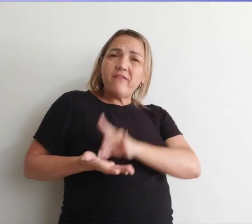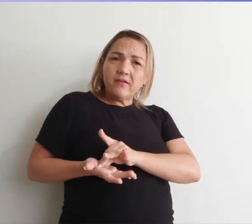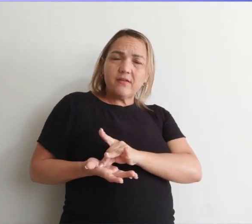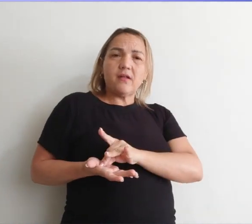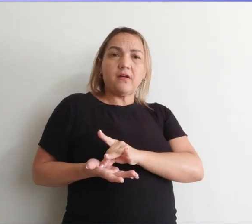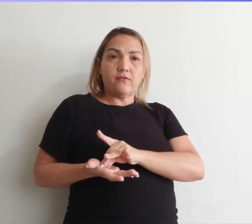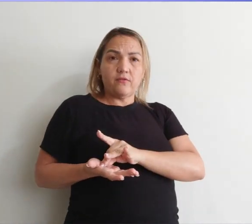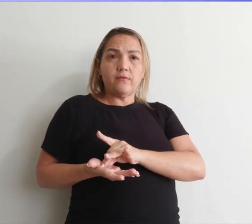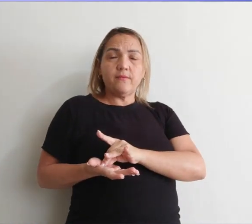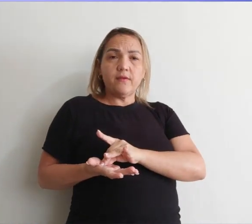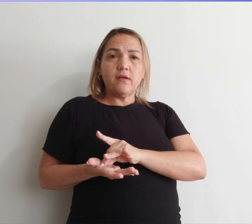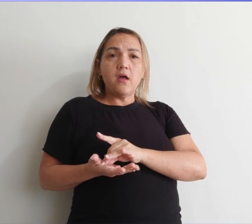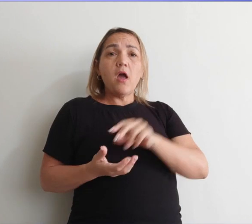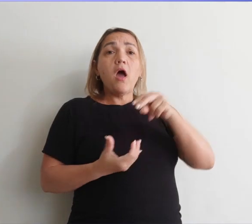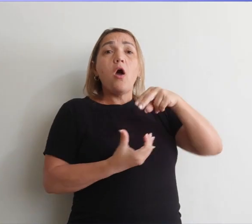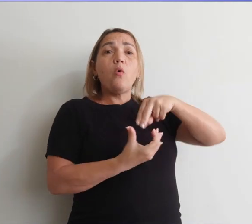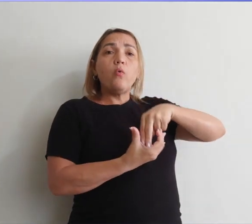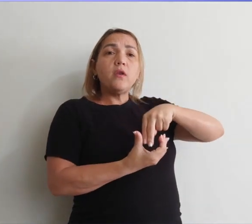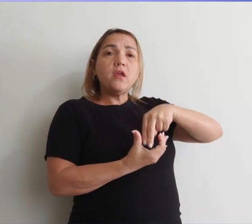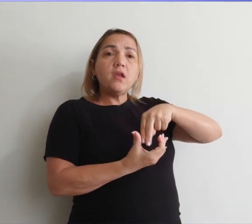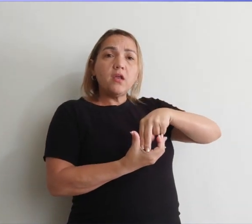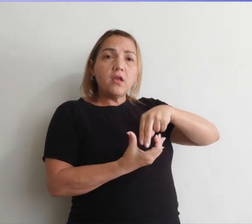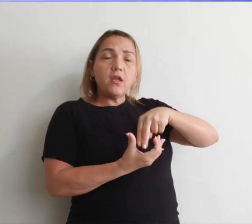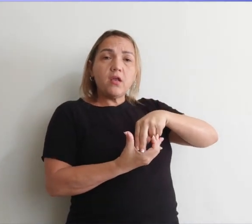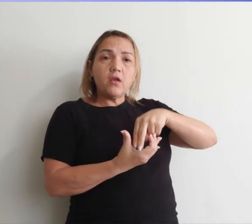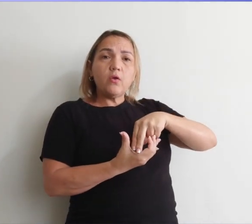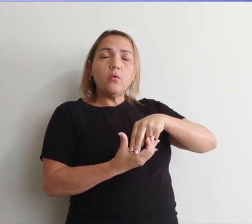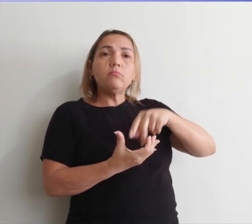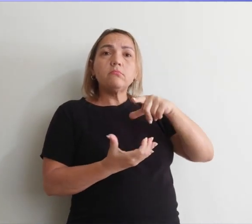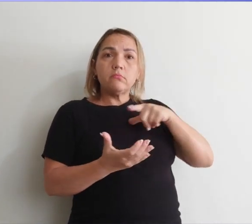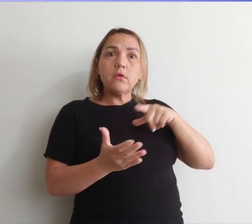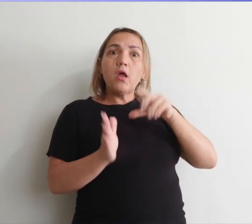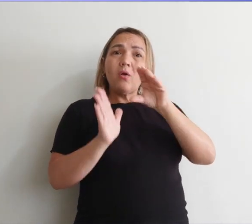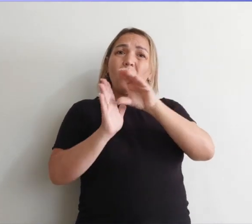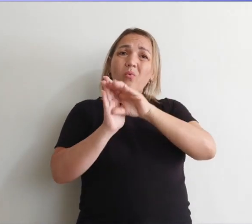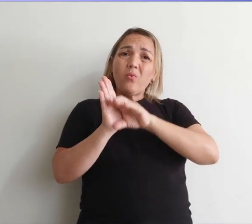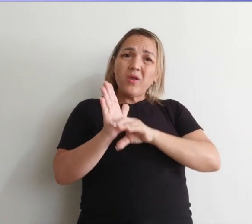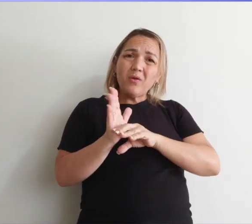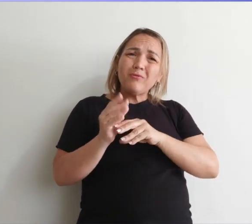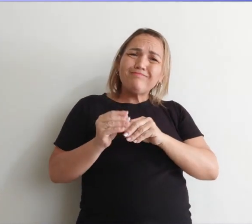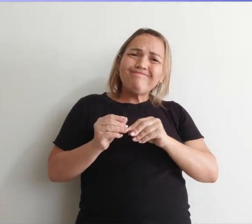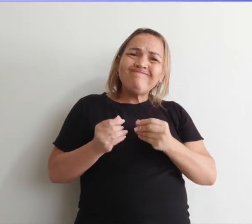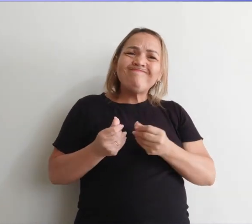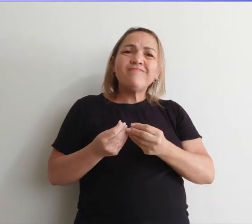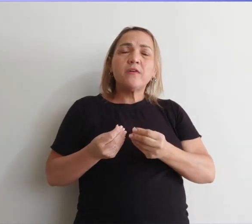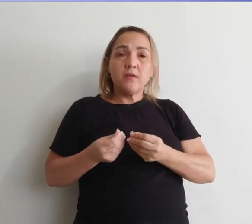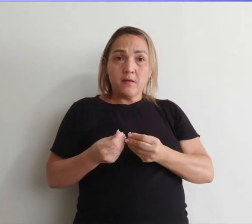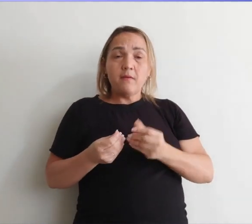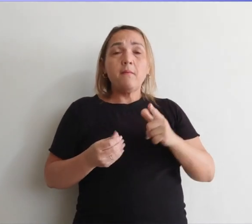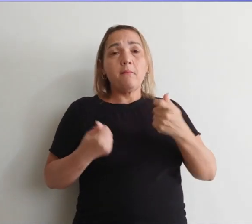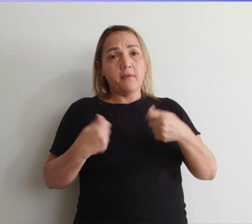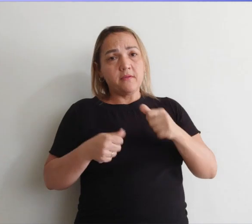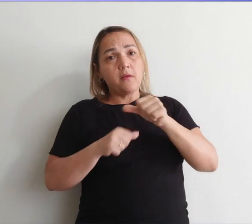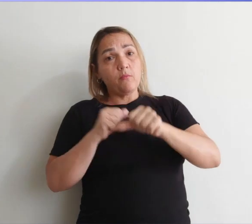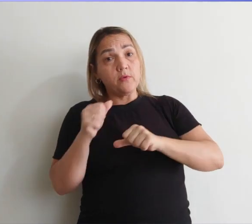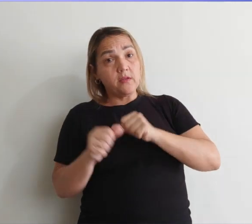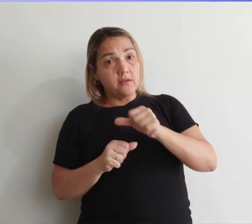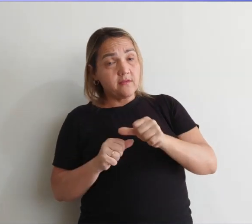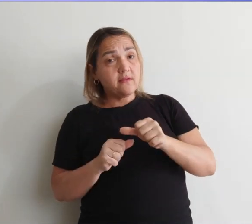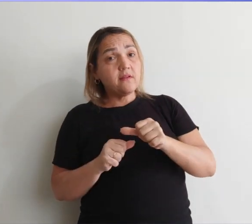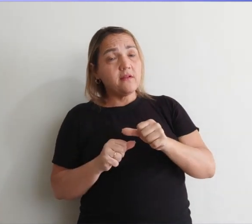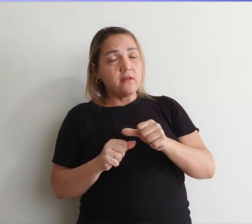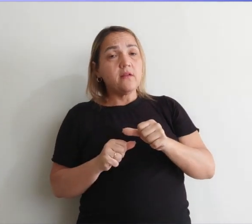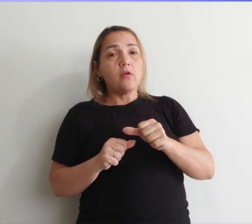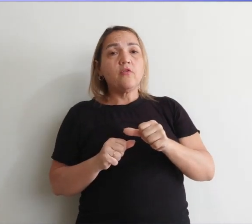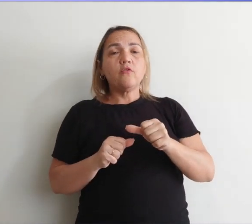mesmo. A Unirio, ela está com um currículo defasado, a gente está em processo de mudança, né? A gente pensou